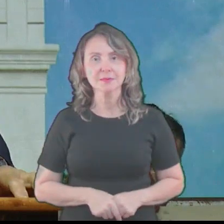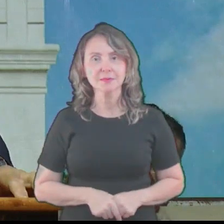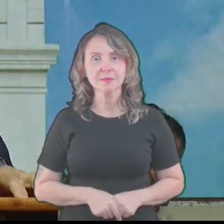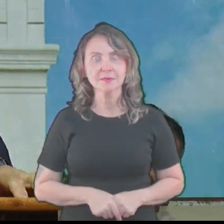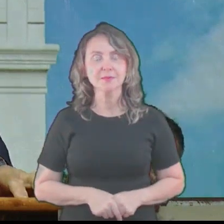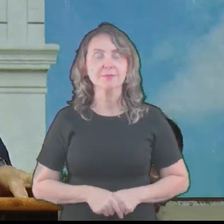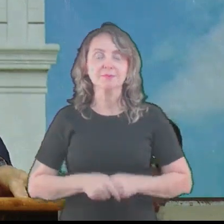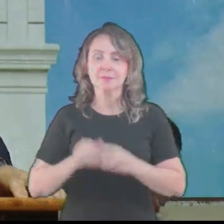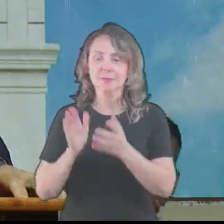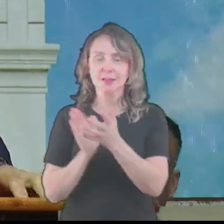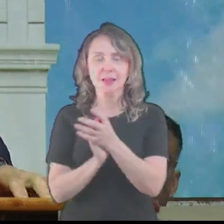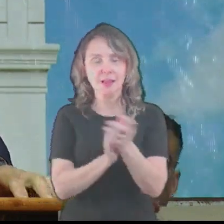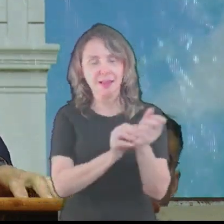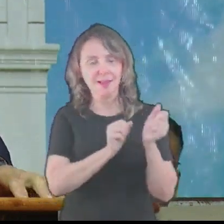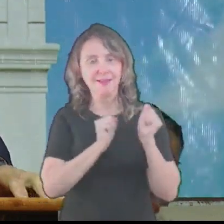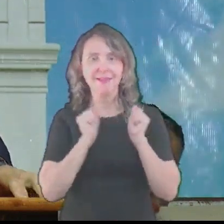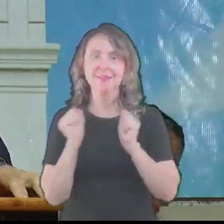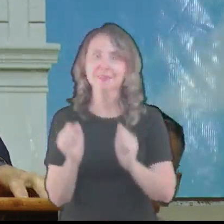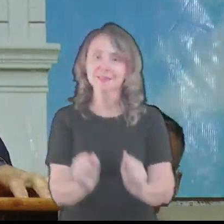Aleluia!